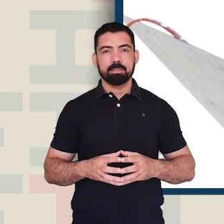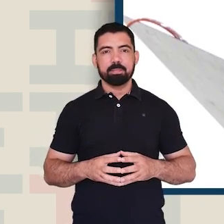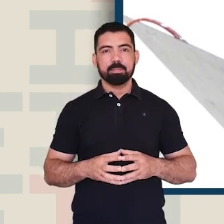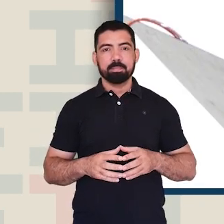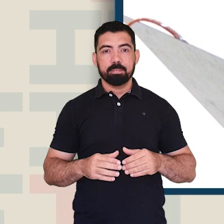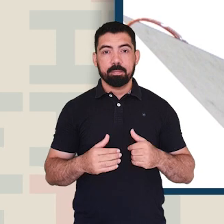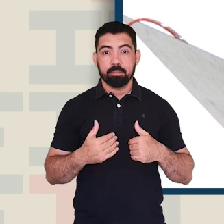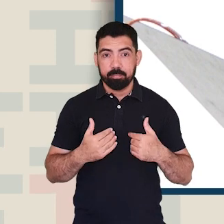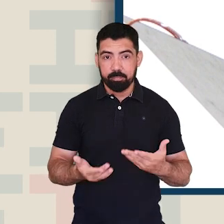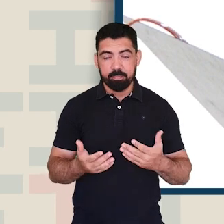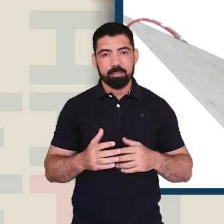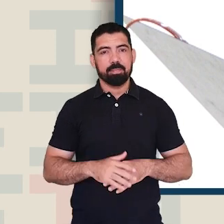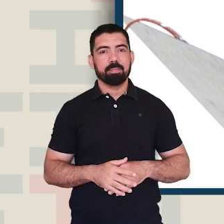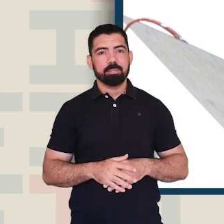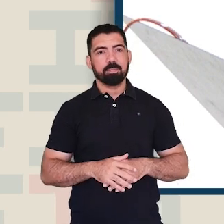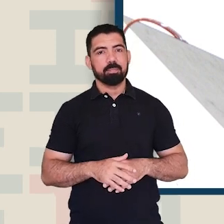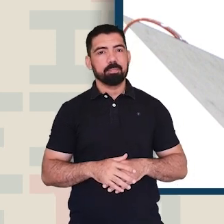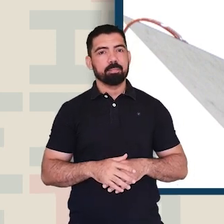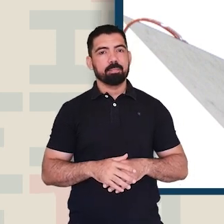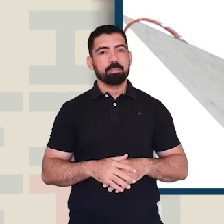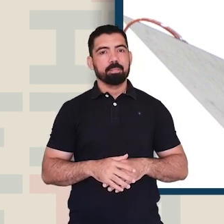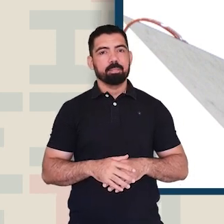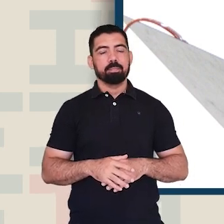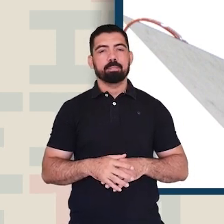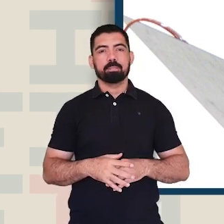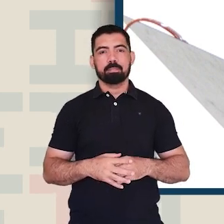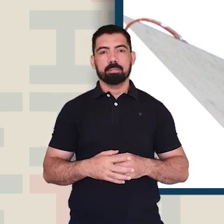E então ficou essa sonoridade.